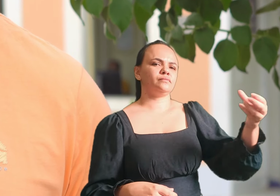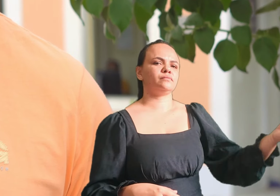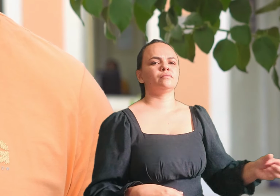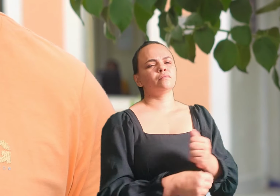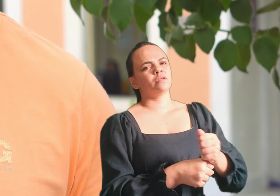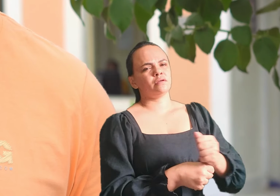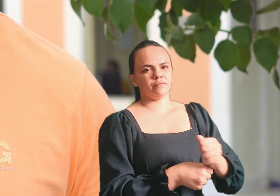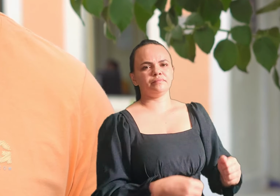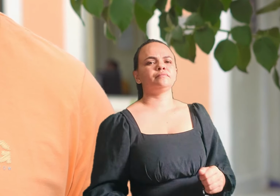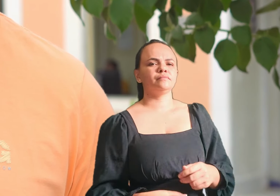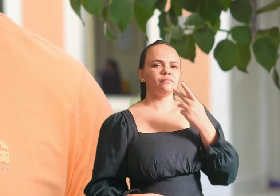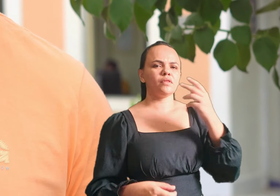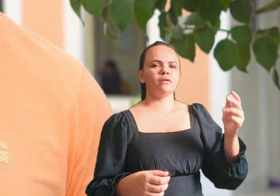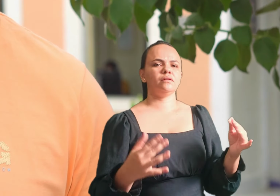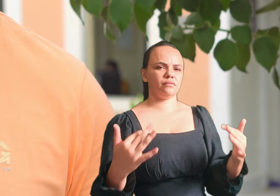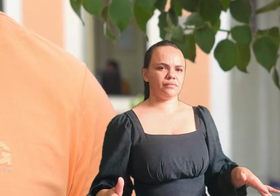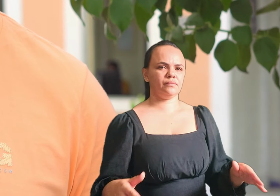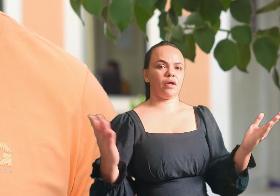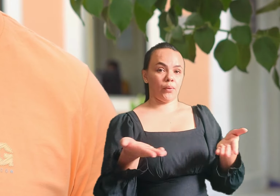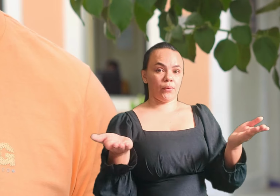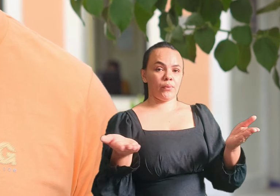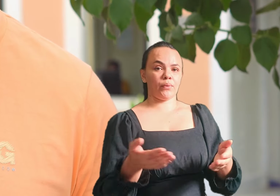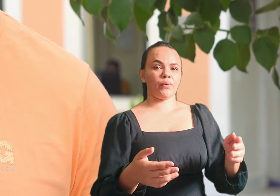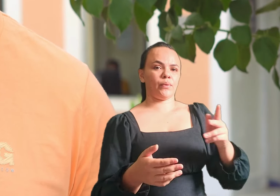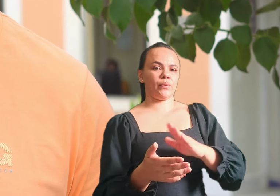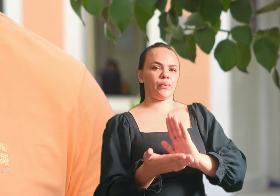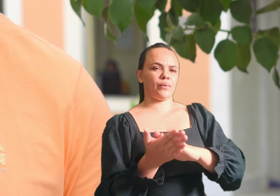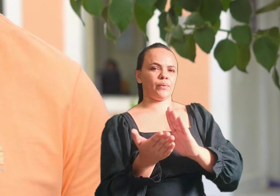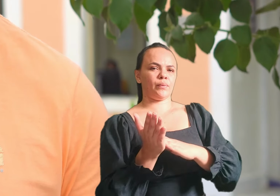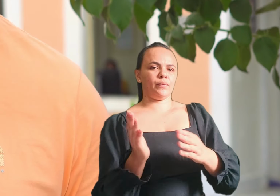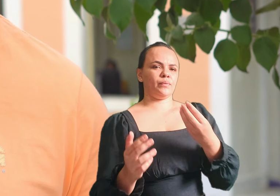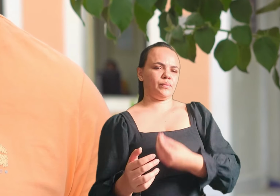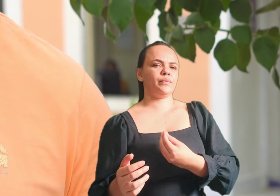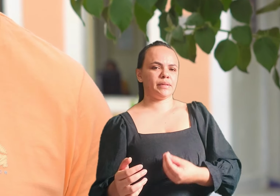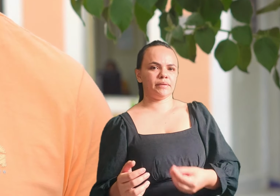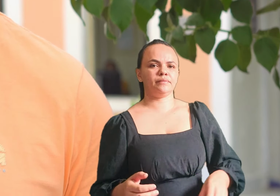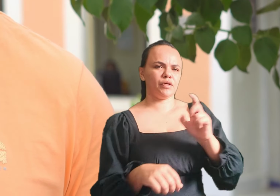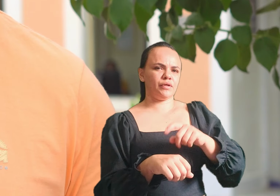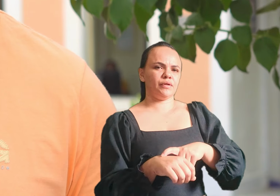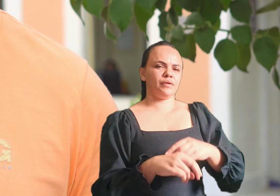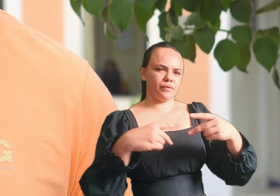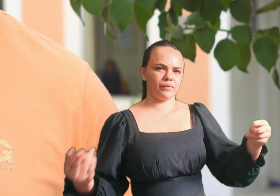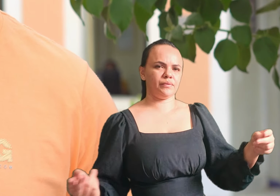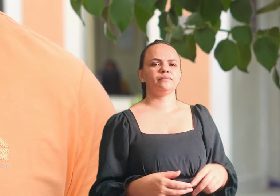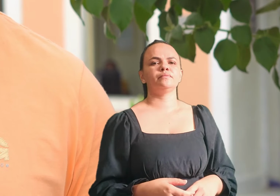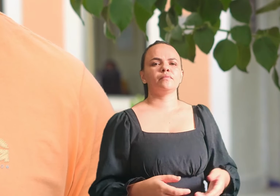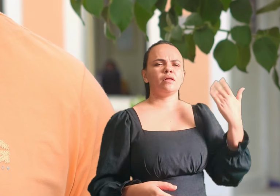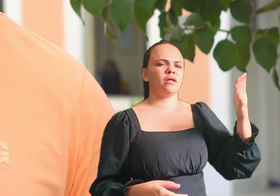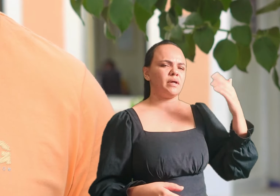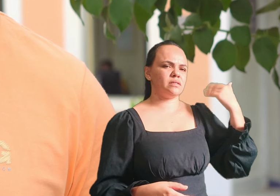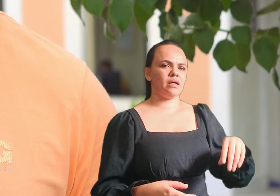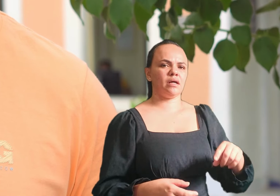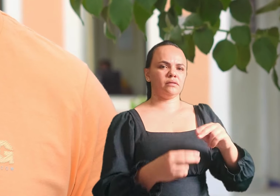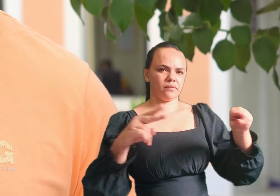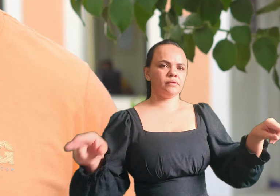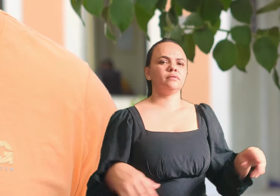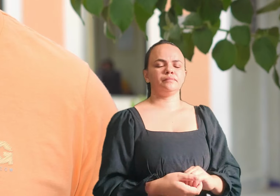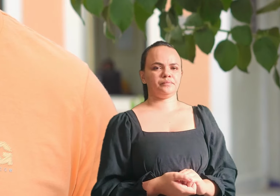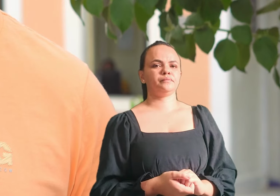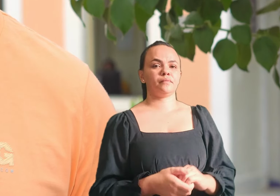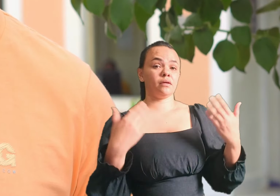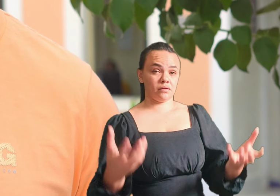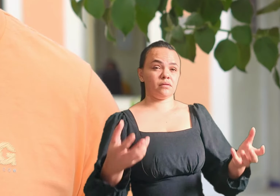algo que hoje nos proporciona viver momentos e relembrar o passado queria aqui frisar pessoas